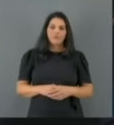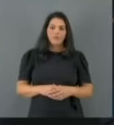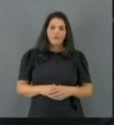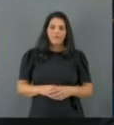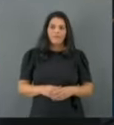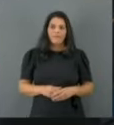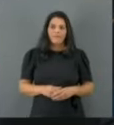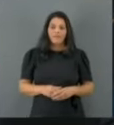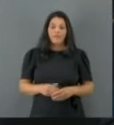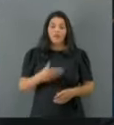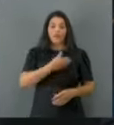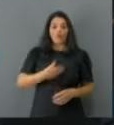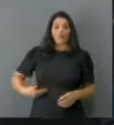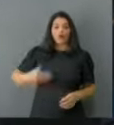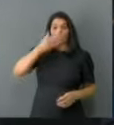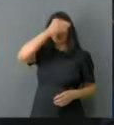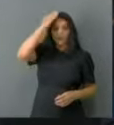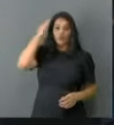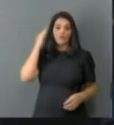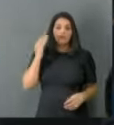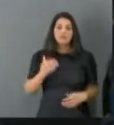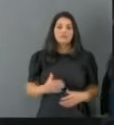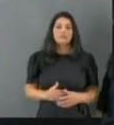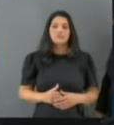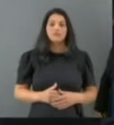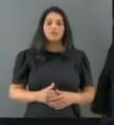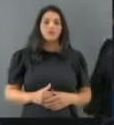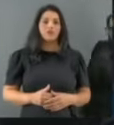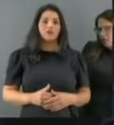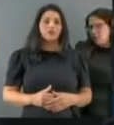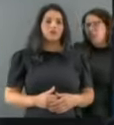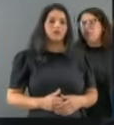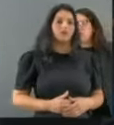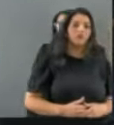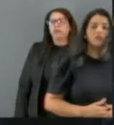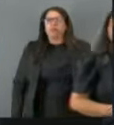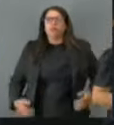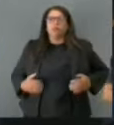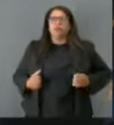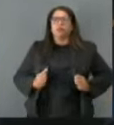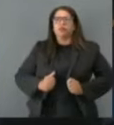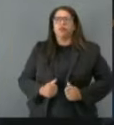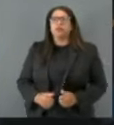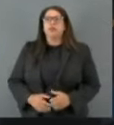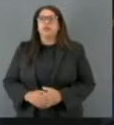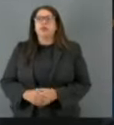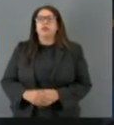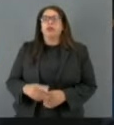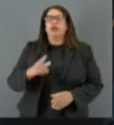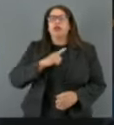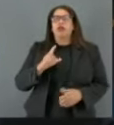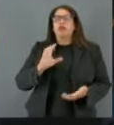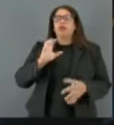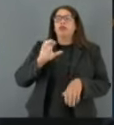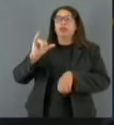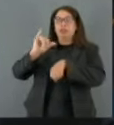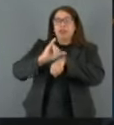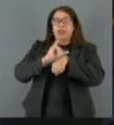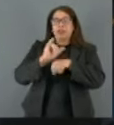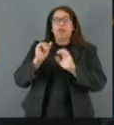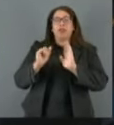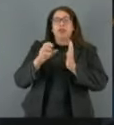No governo Temer, mesmo no governo anterior, do presidente Bolsonaro, havia uma política de criação de centros integrados de